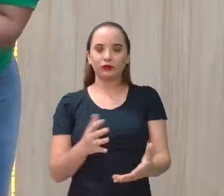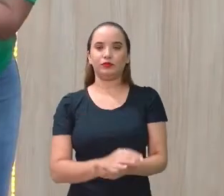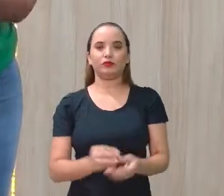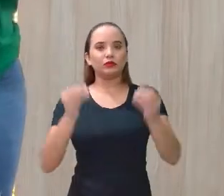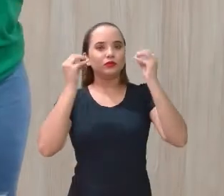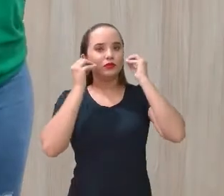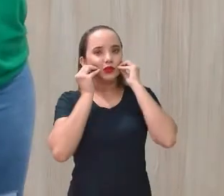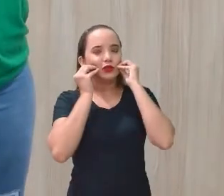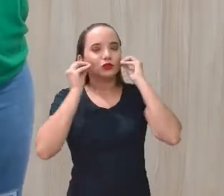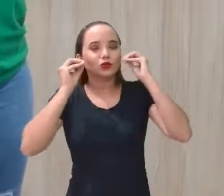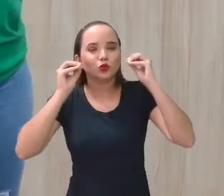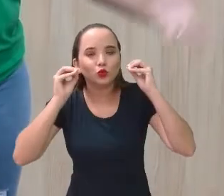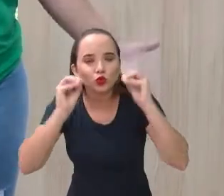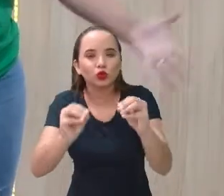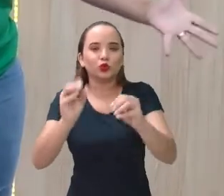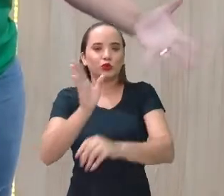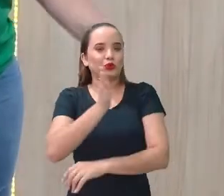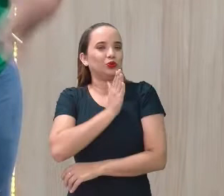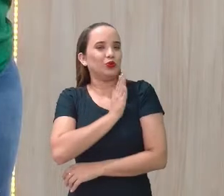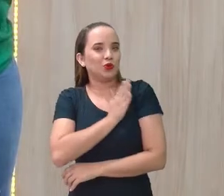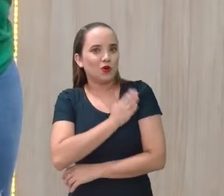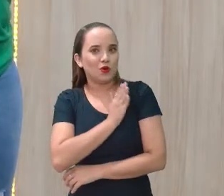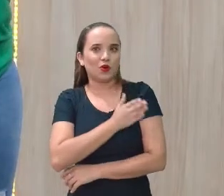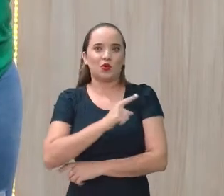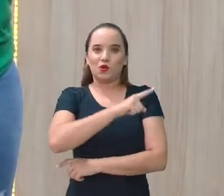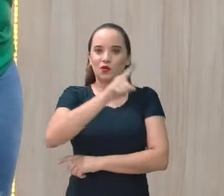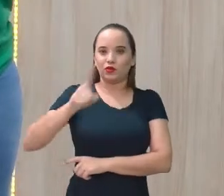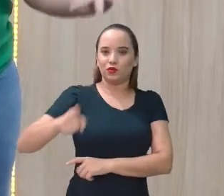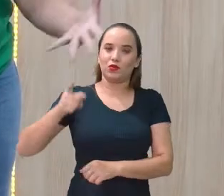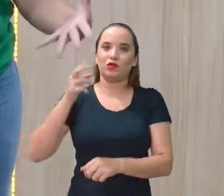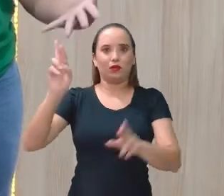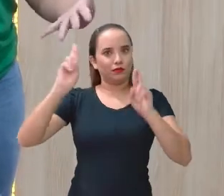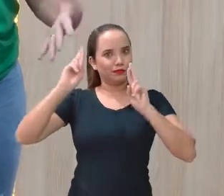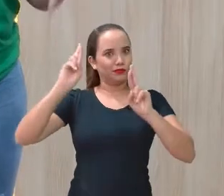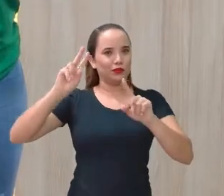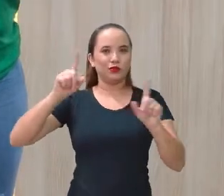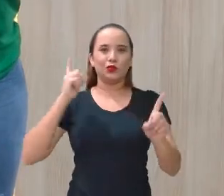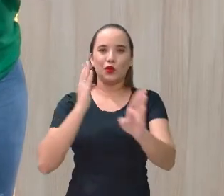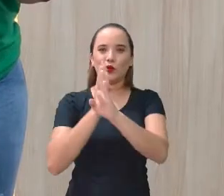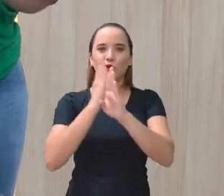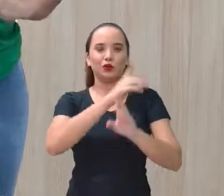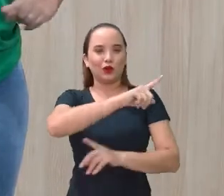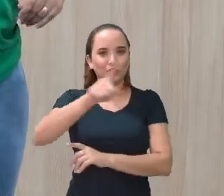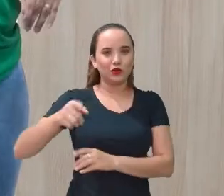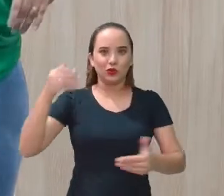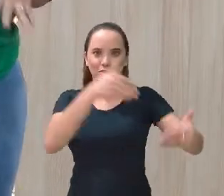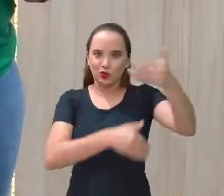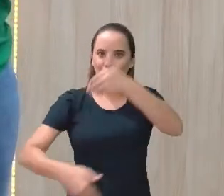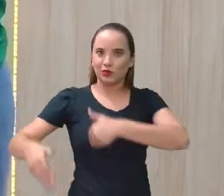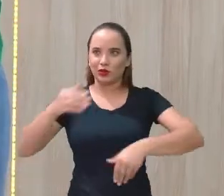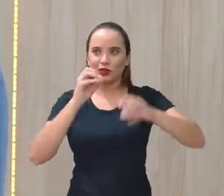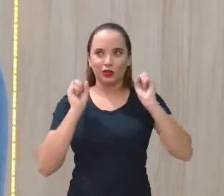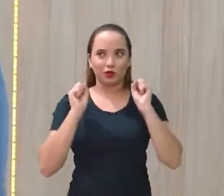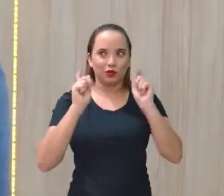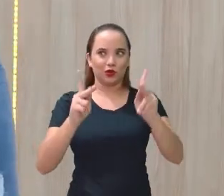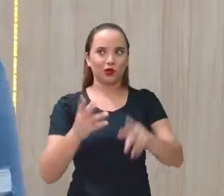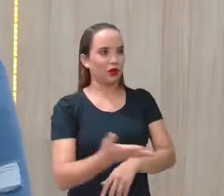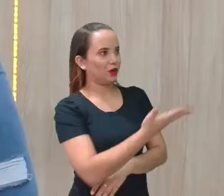um cheiro, um beijo bem grande no coração de vocês. E espero vê-los novamente e participem, ok?